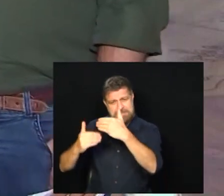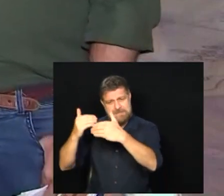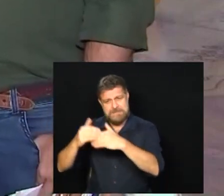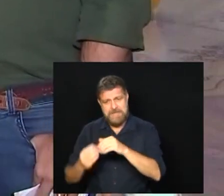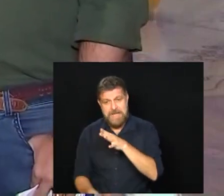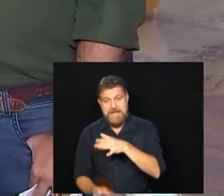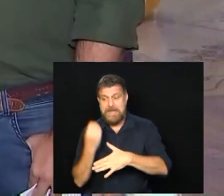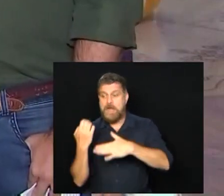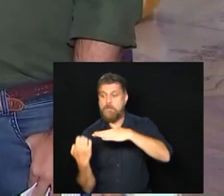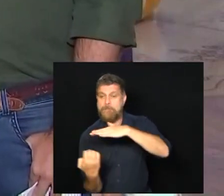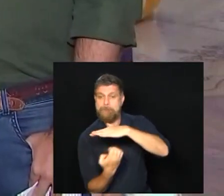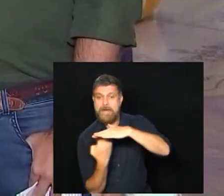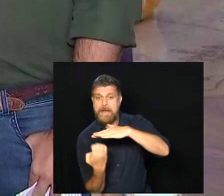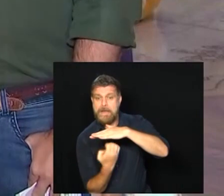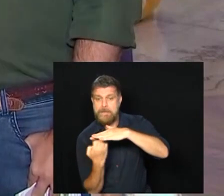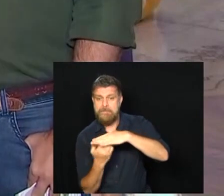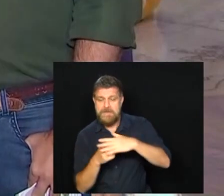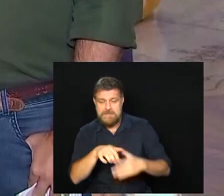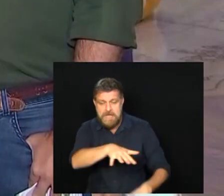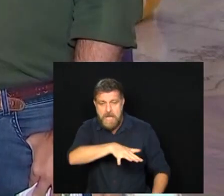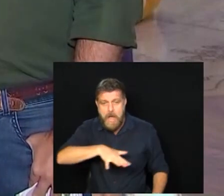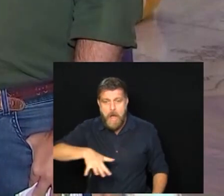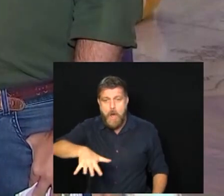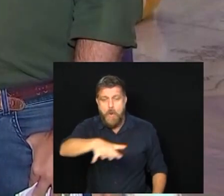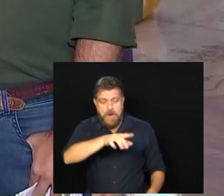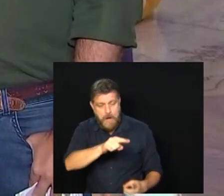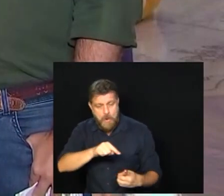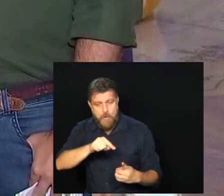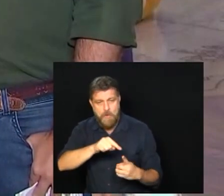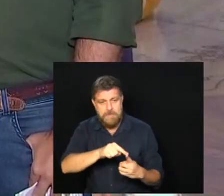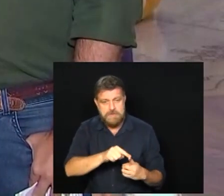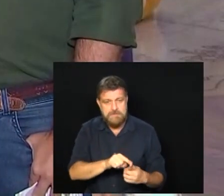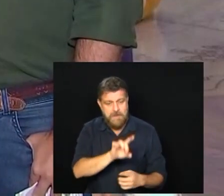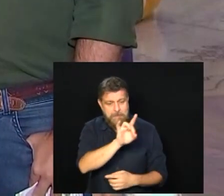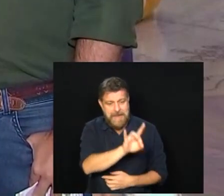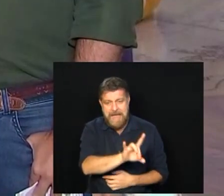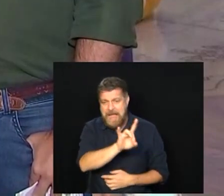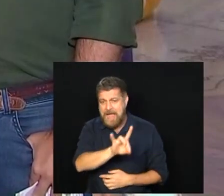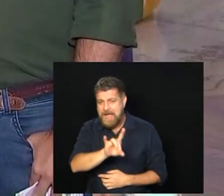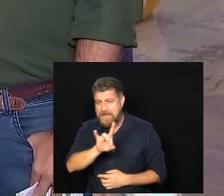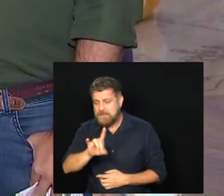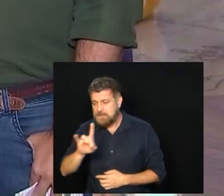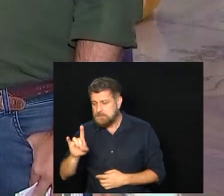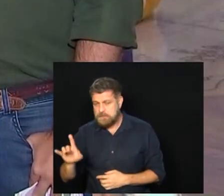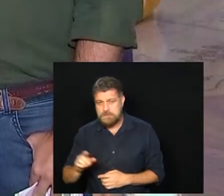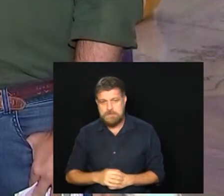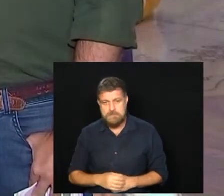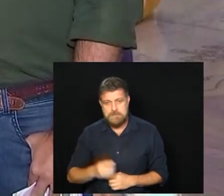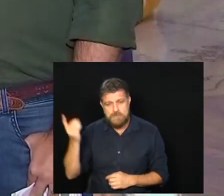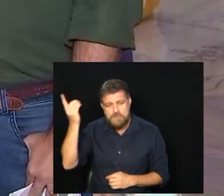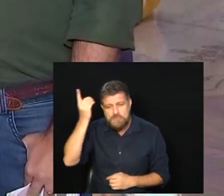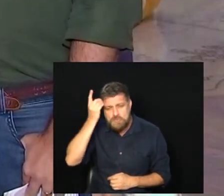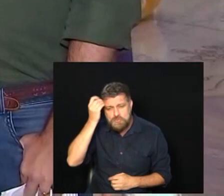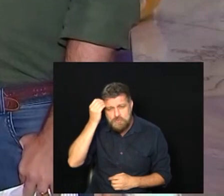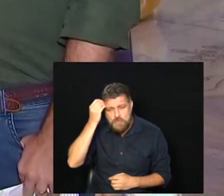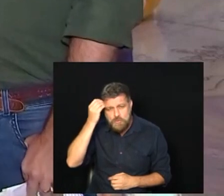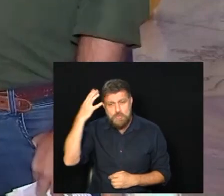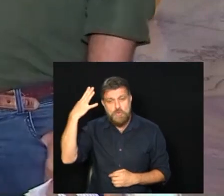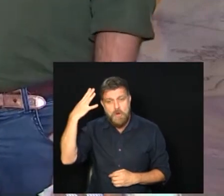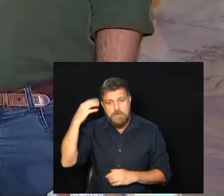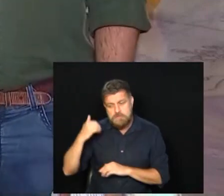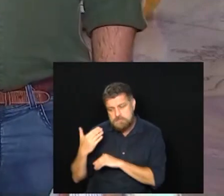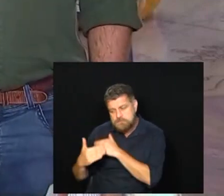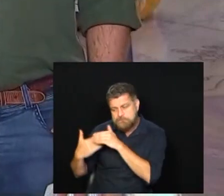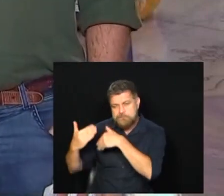para montar esse local de crescimento para cada cooperado, né? Desenvolver seus dons, professores,